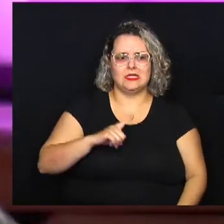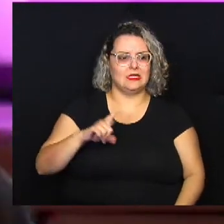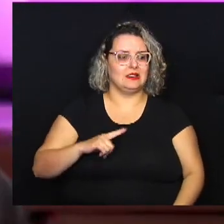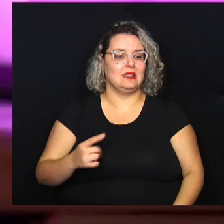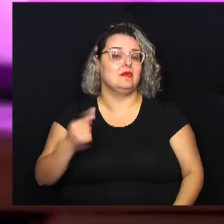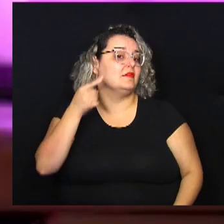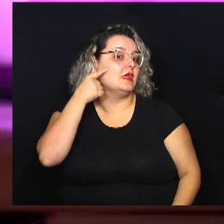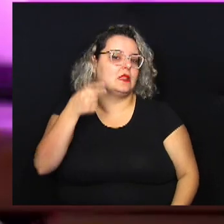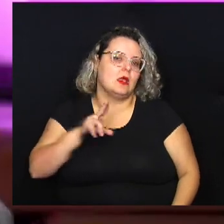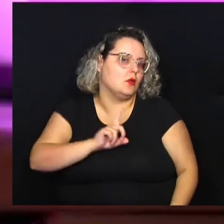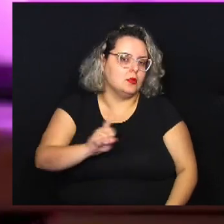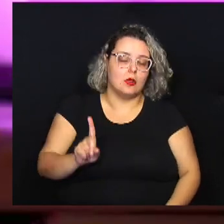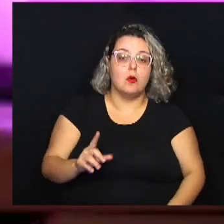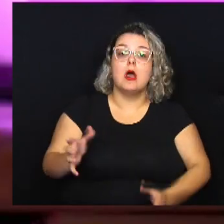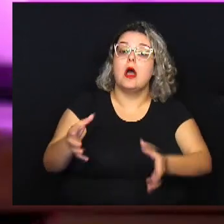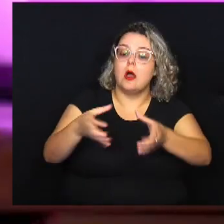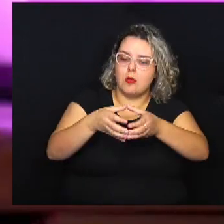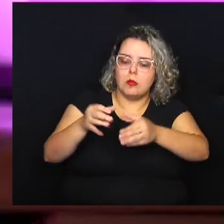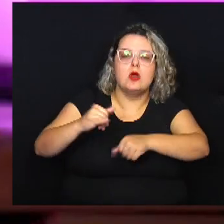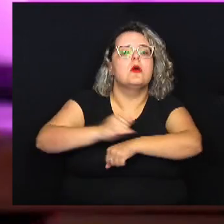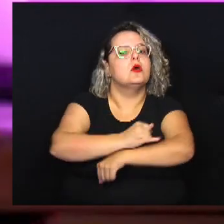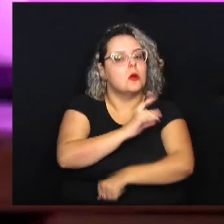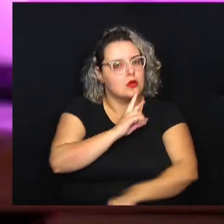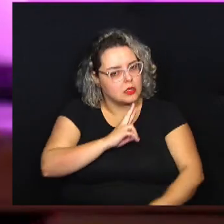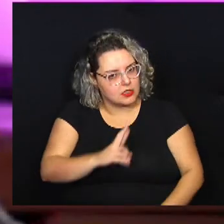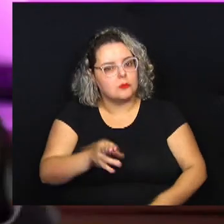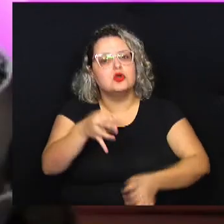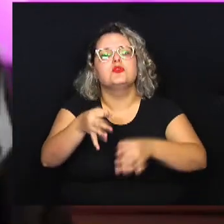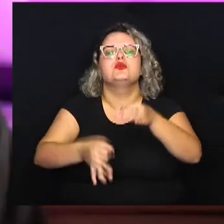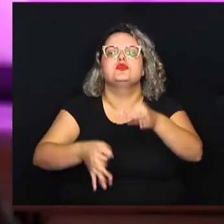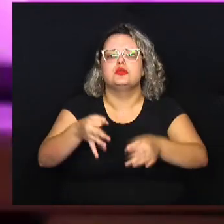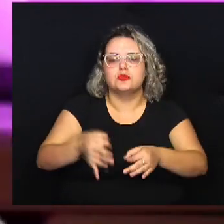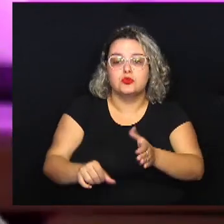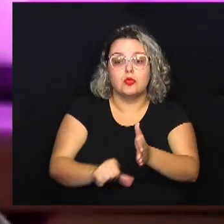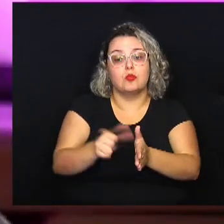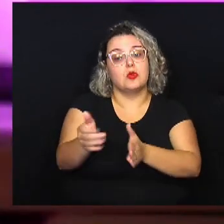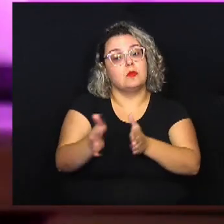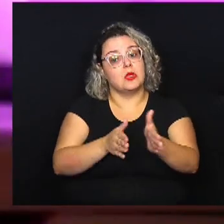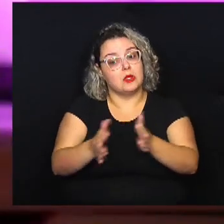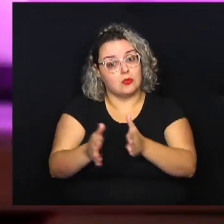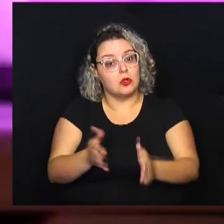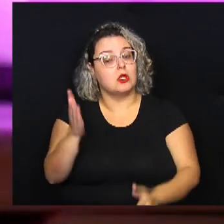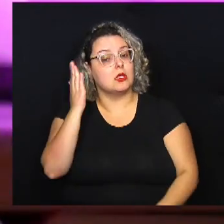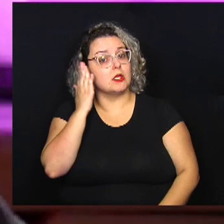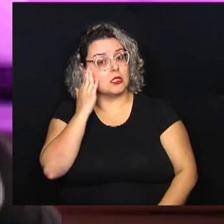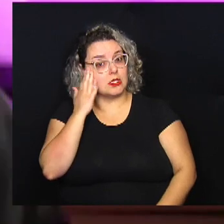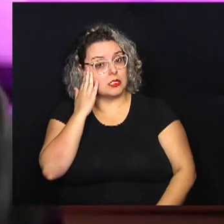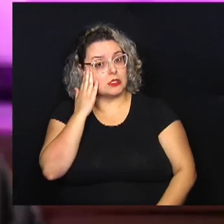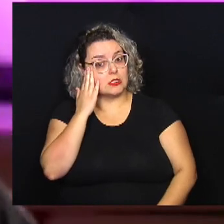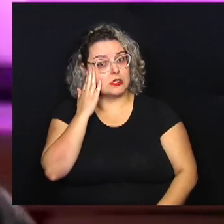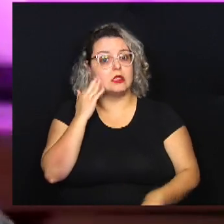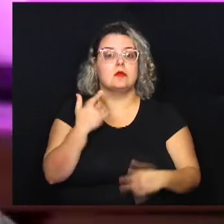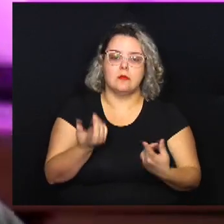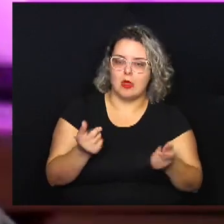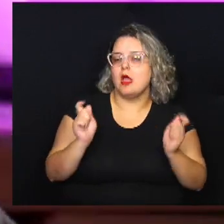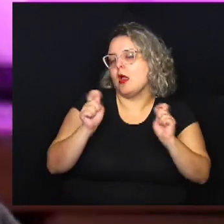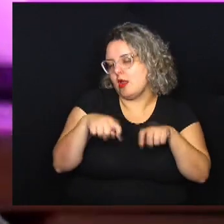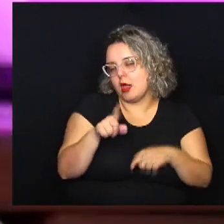A companhia aérea deve responder um processo judicial. No primeiro momento, eu entendo que seja